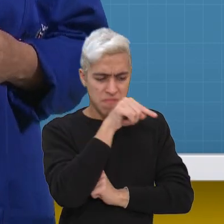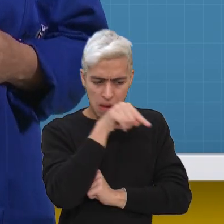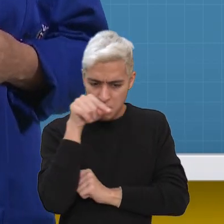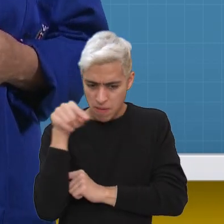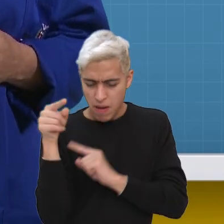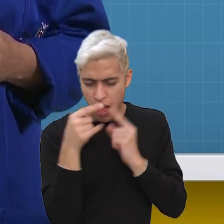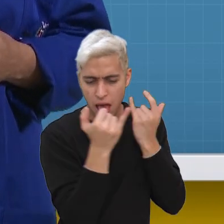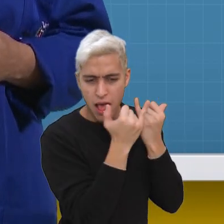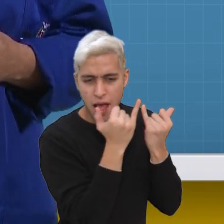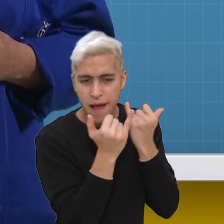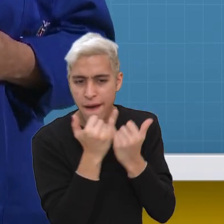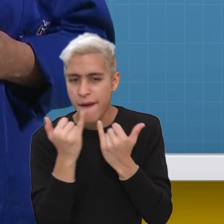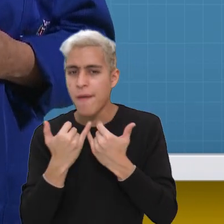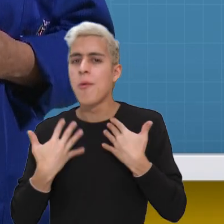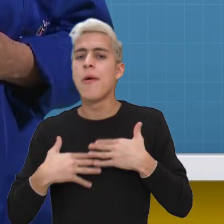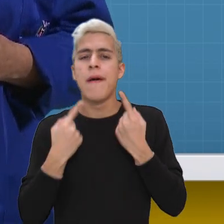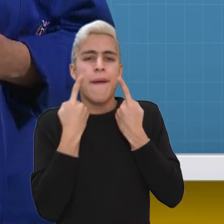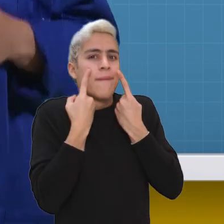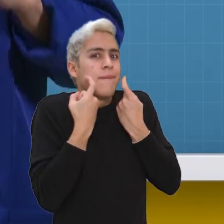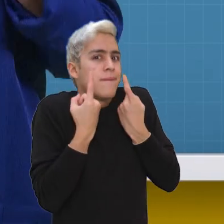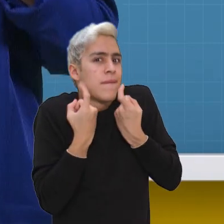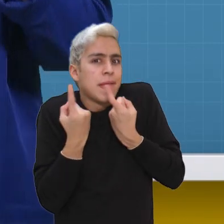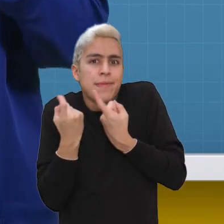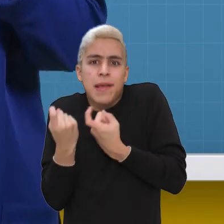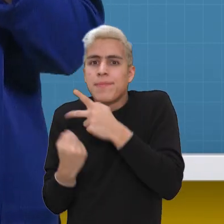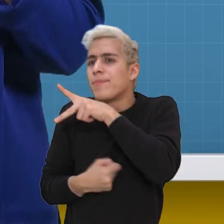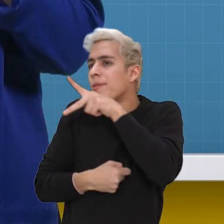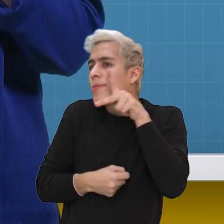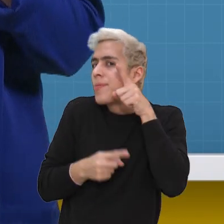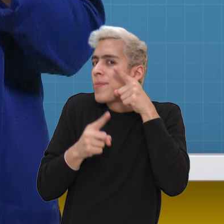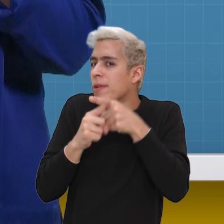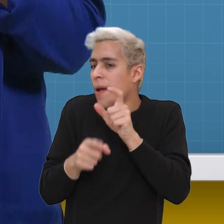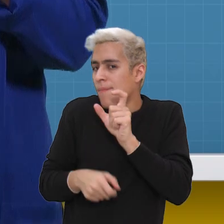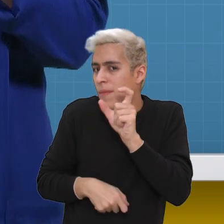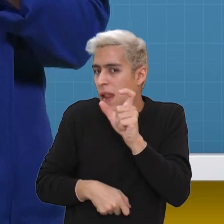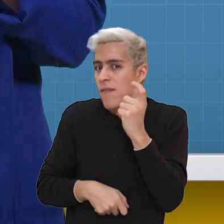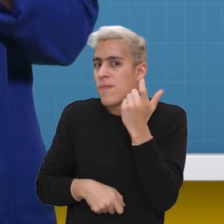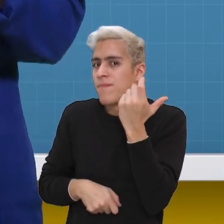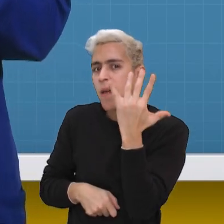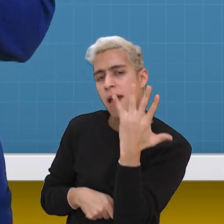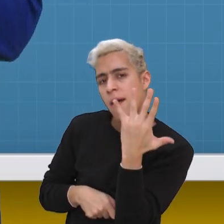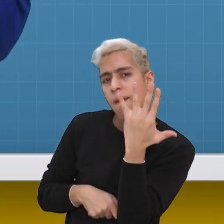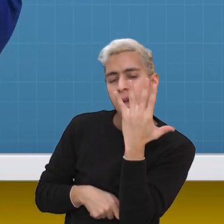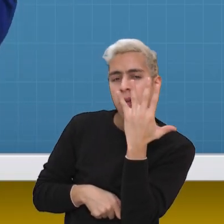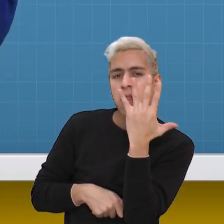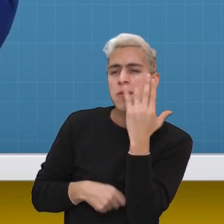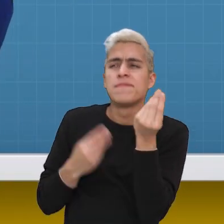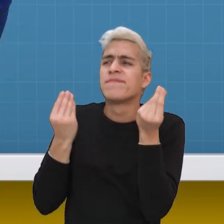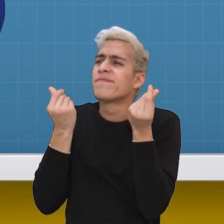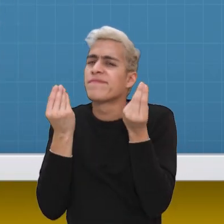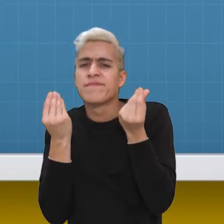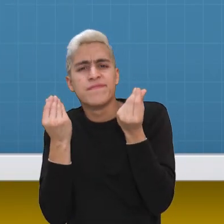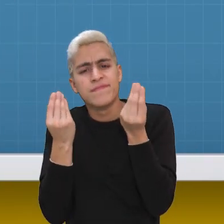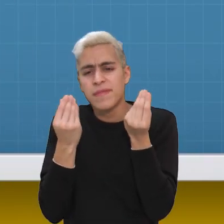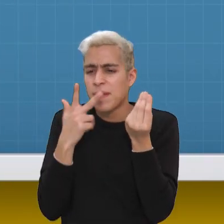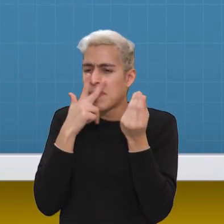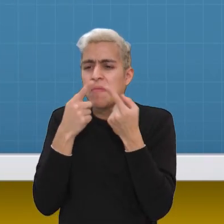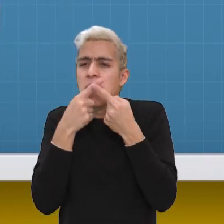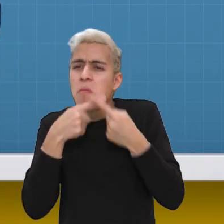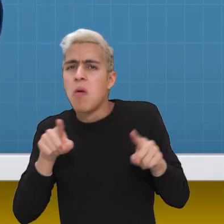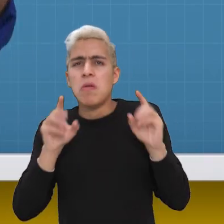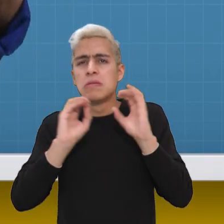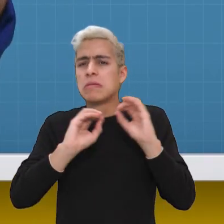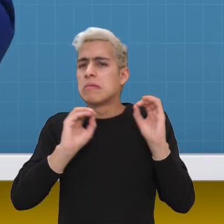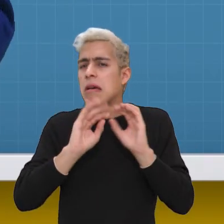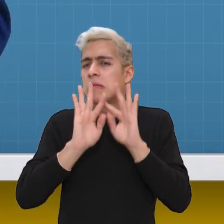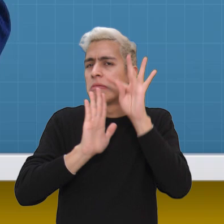palavrinha mão no nosso texto, né? Interessante, professora, que a palavra mão, ela não está fazendo assim, não